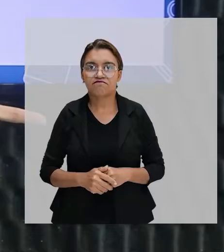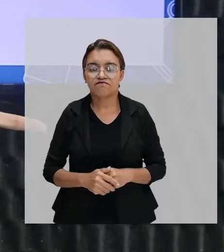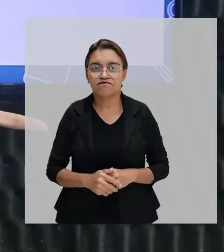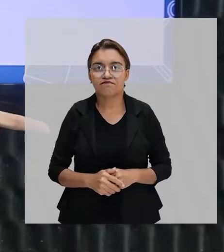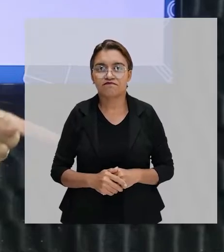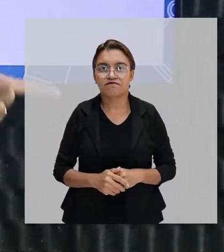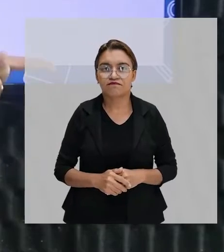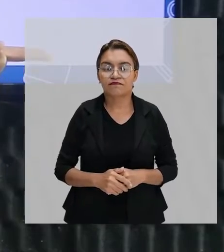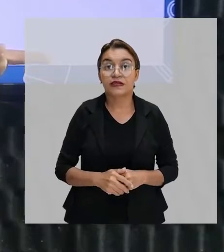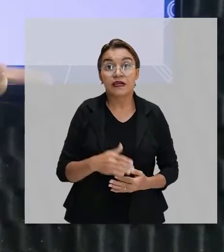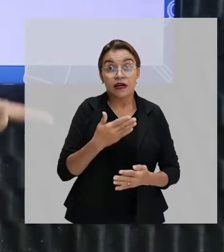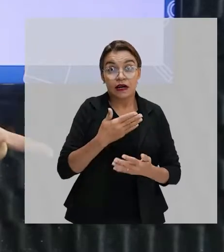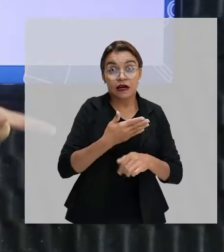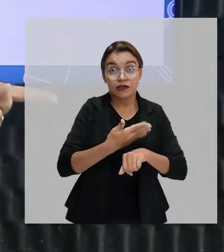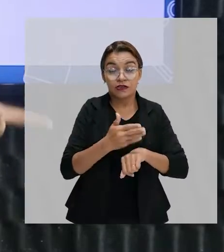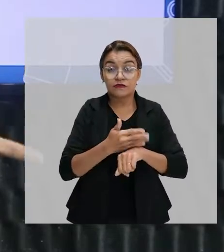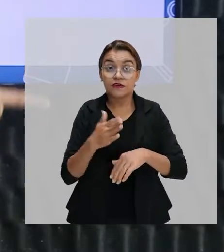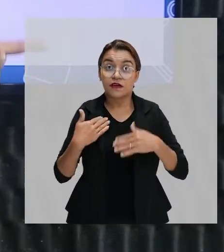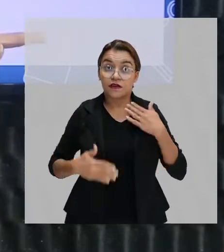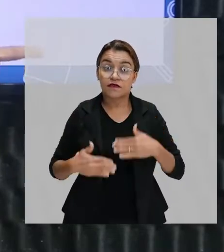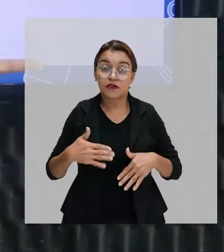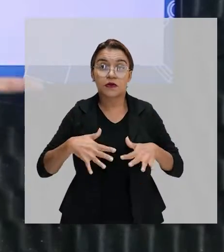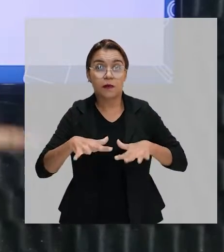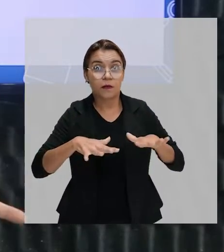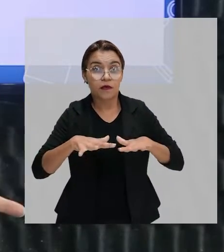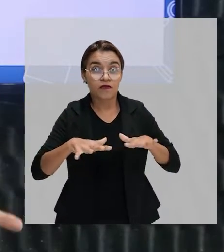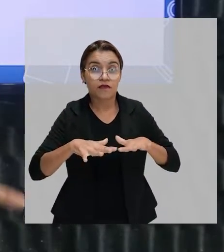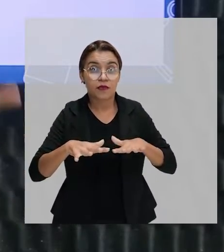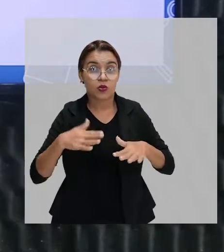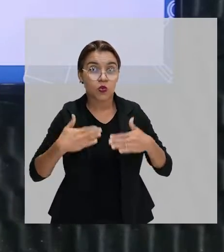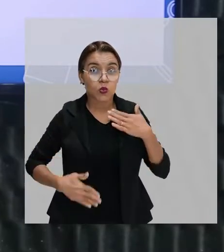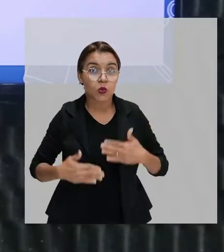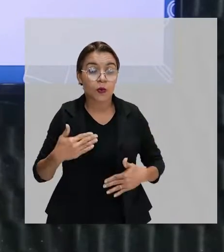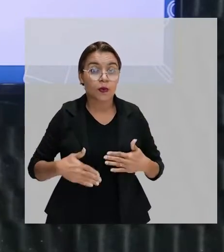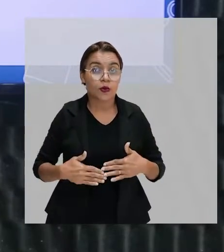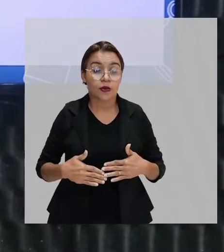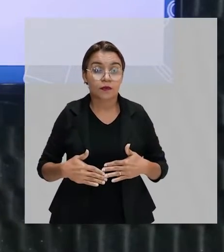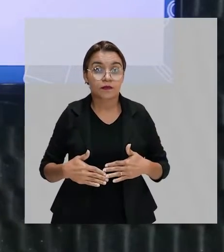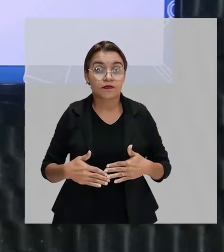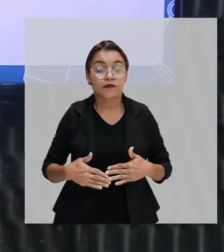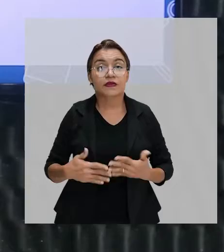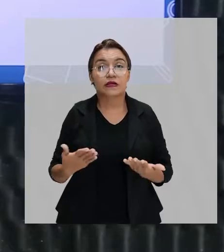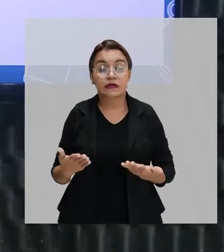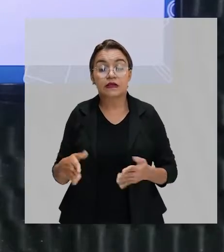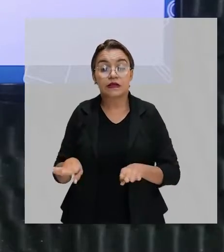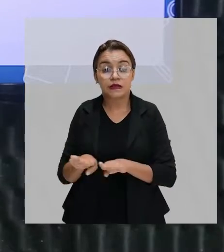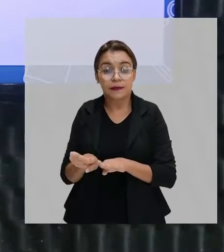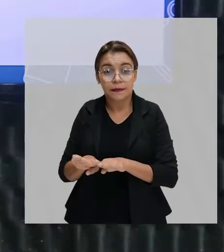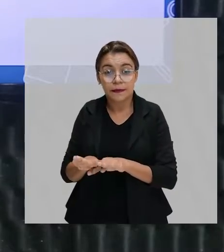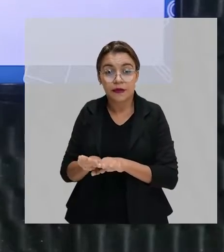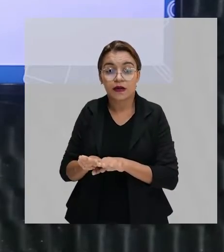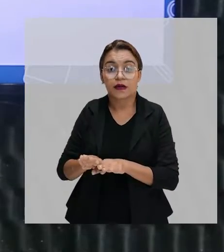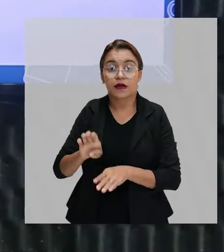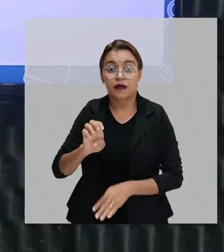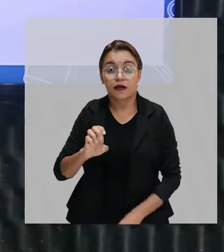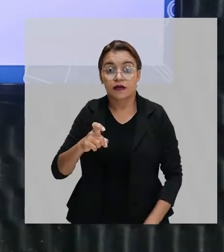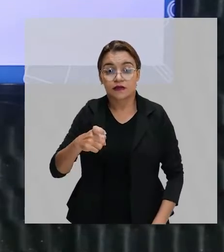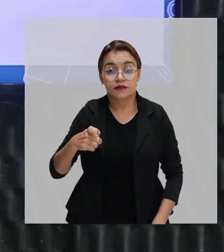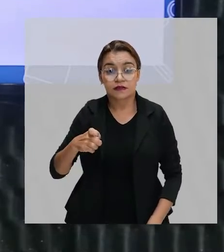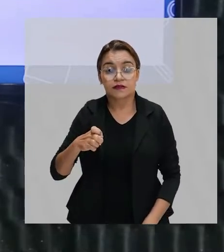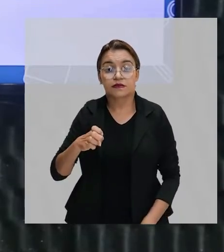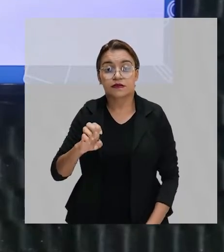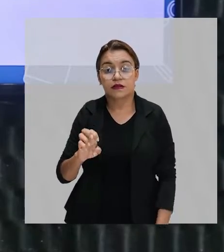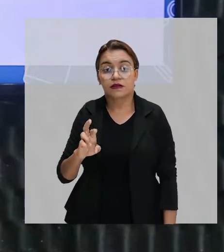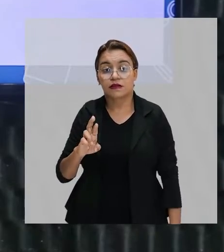movimento corporal e resultado um gasto calórico maior do que o repouso exercício físico é uma atividade física